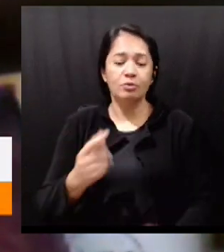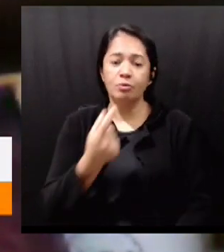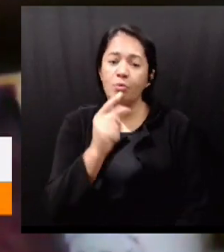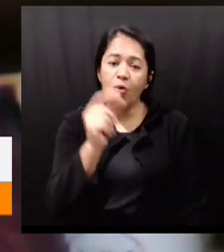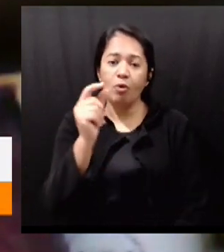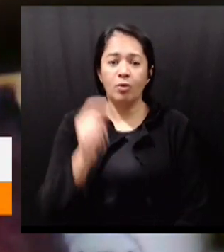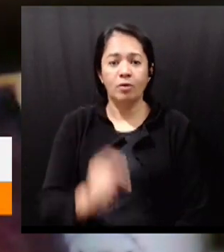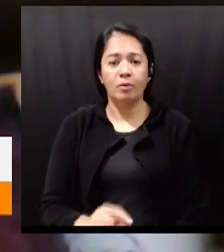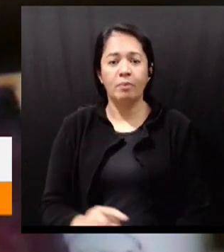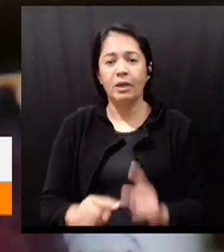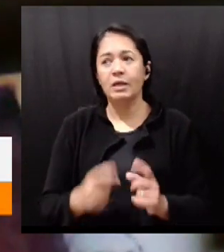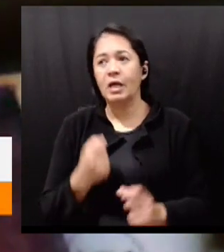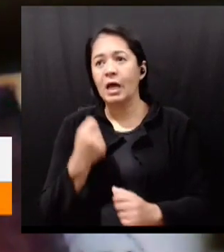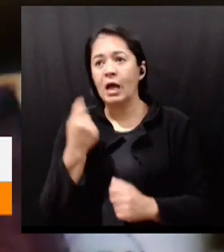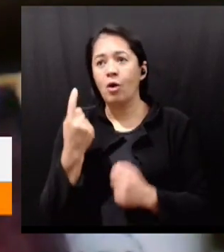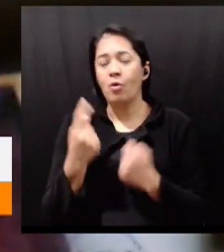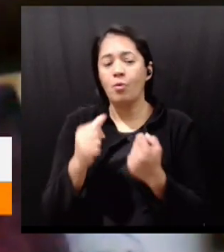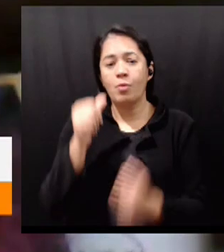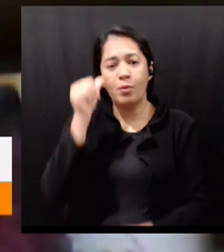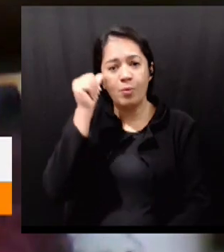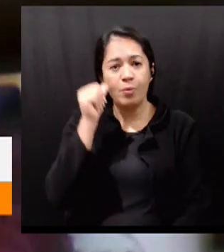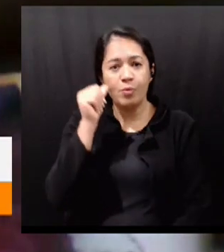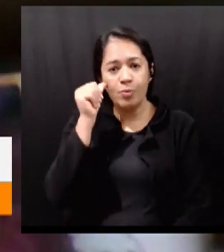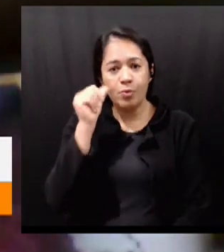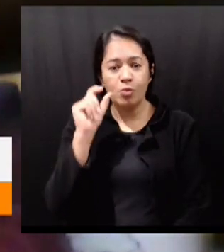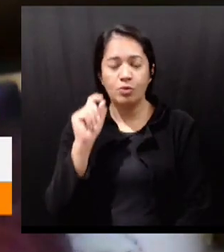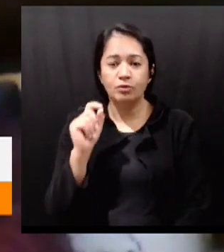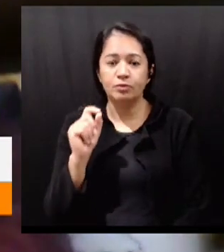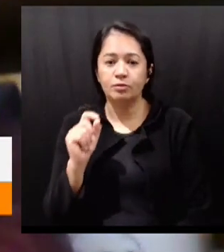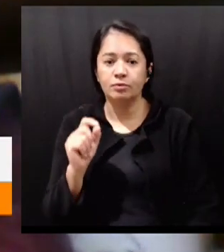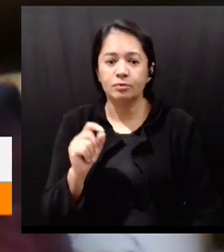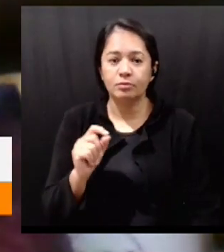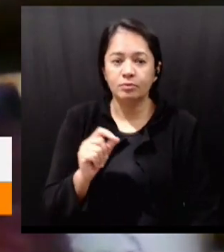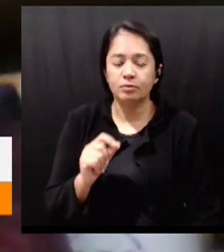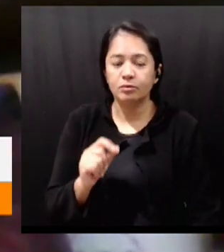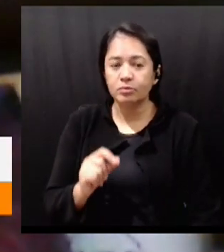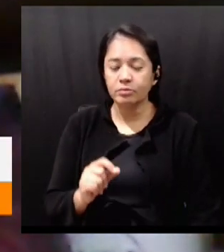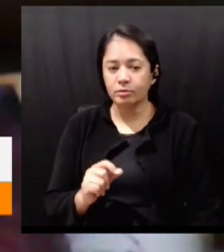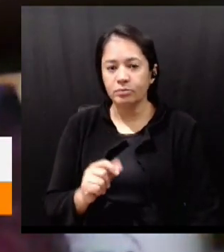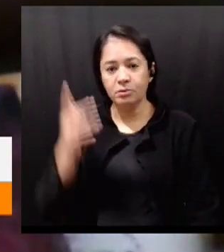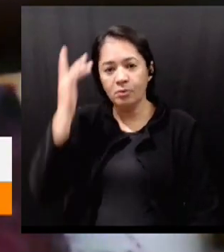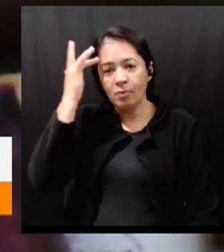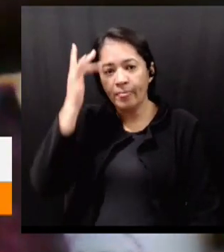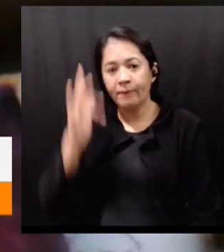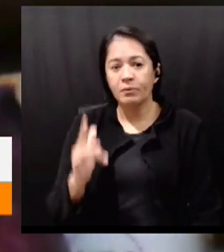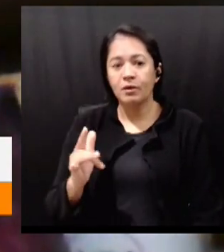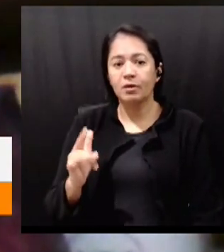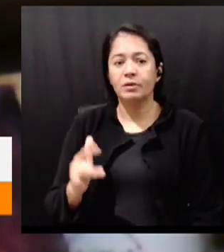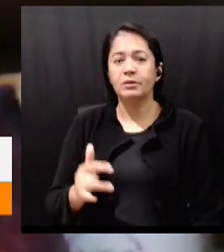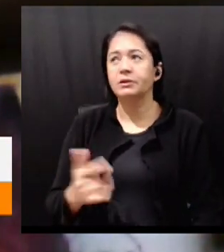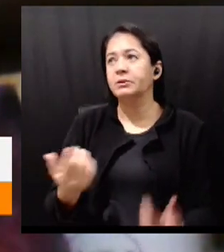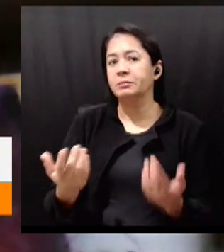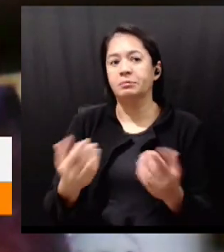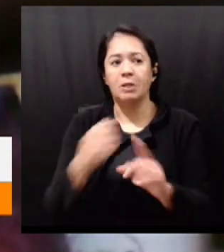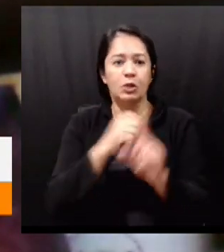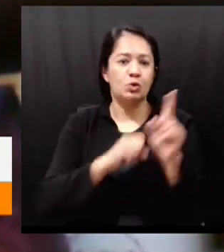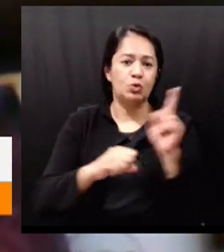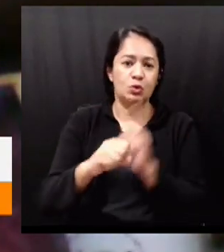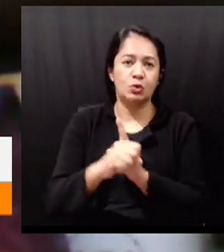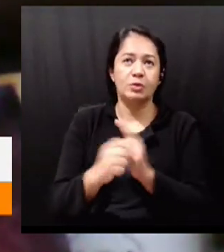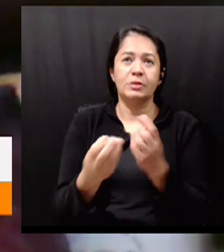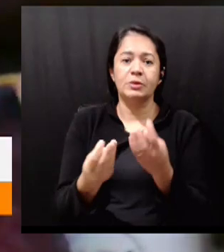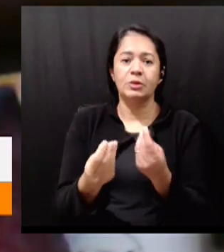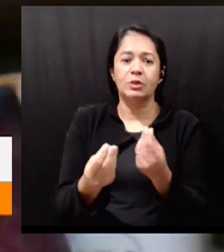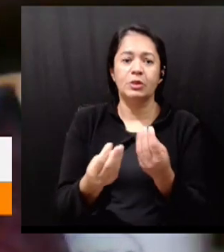algumas mulheres que eu não sei por conta de realmente a própria sociedade que acaba